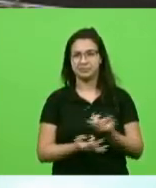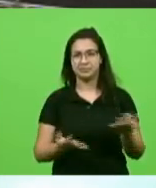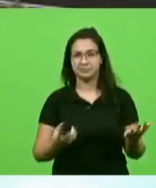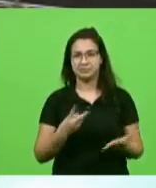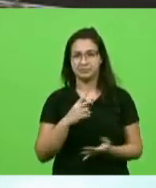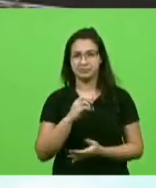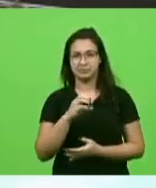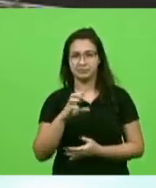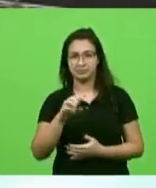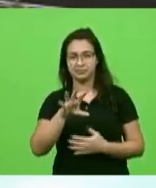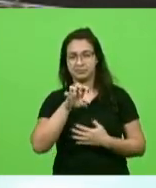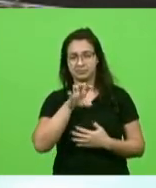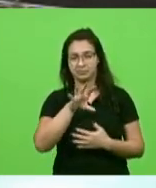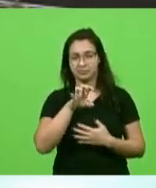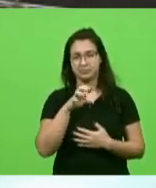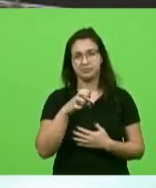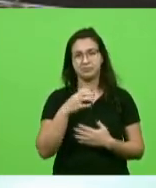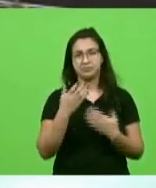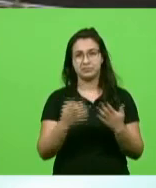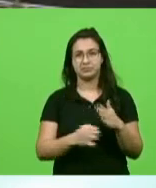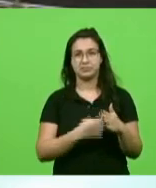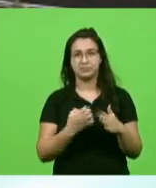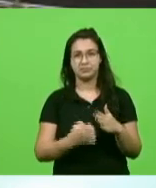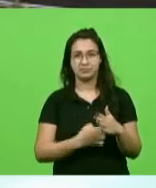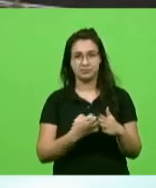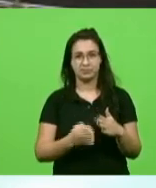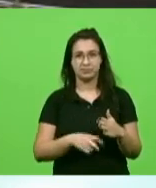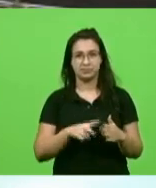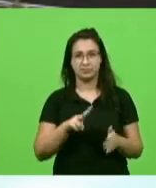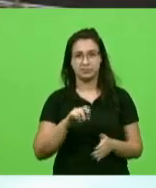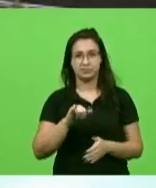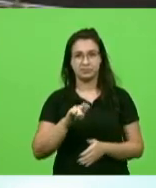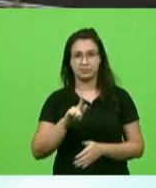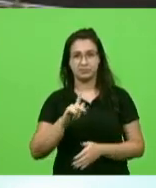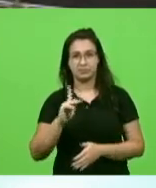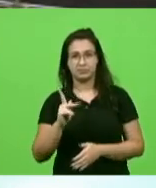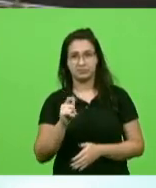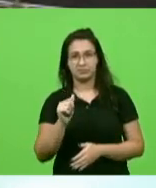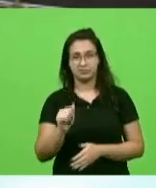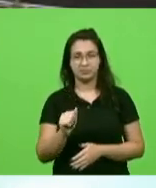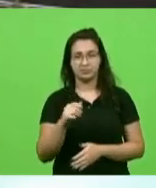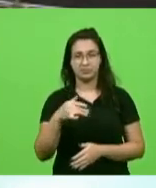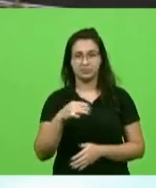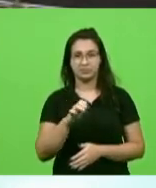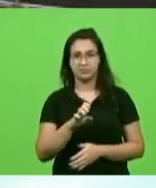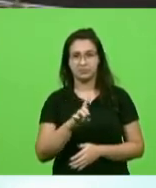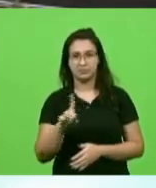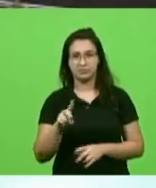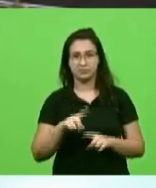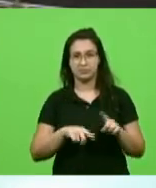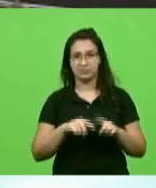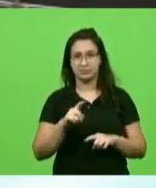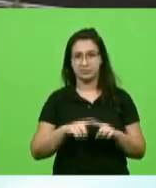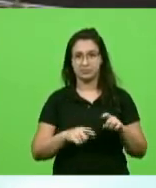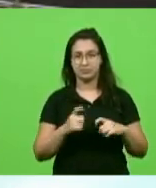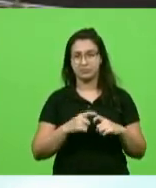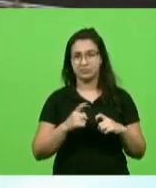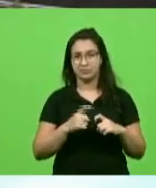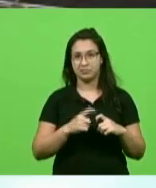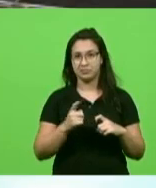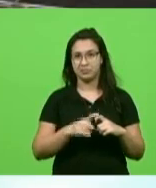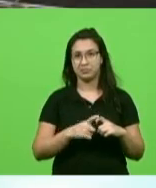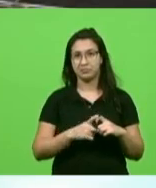200 respiradores pulmonares da empresa feita Med Med fon e material médico e hospitalar a informação